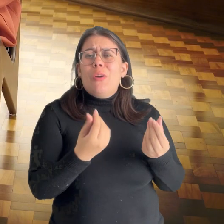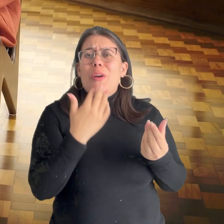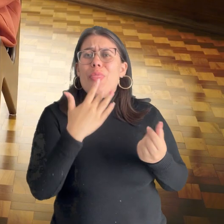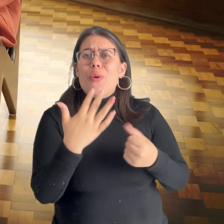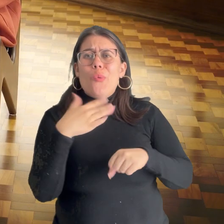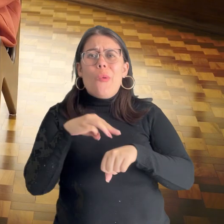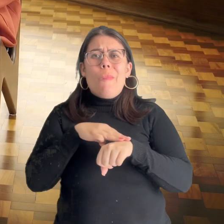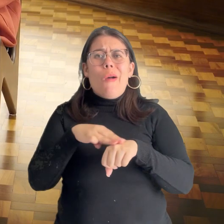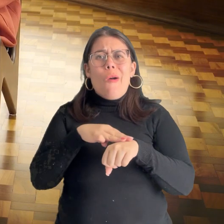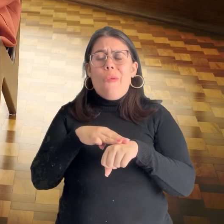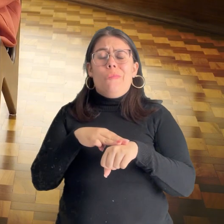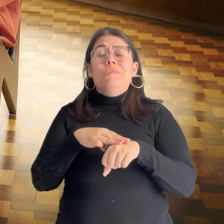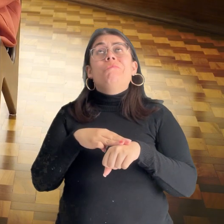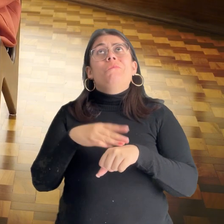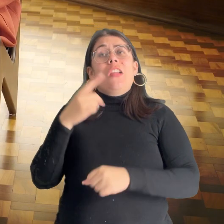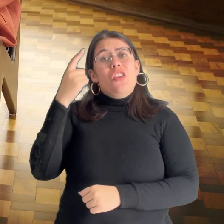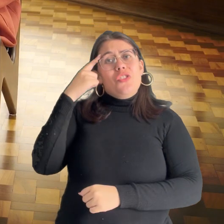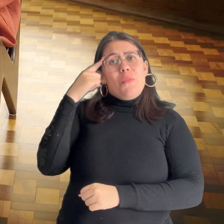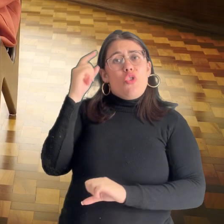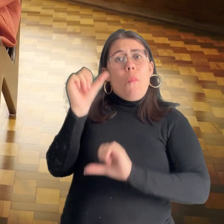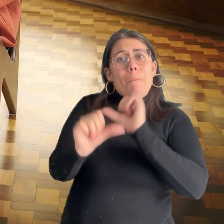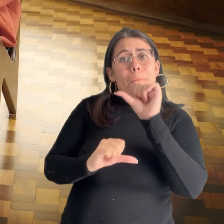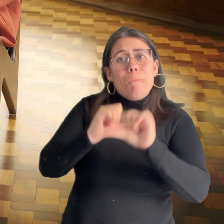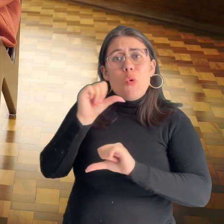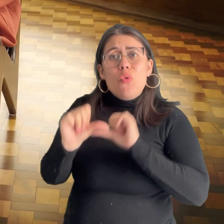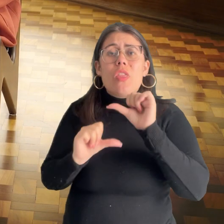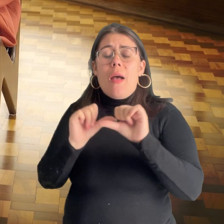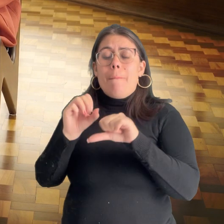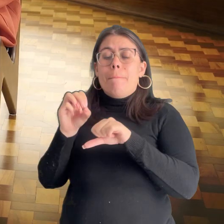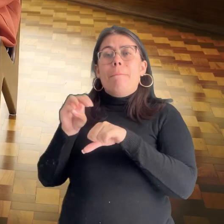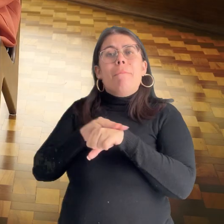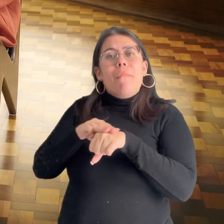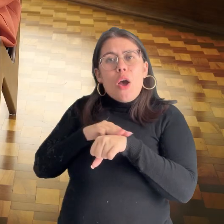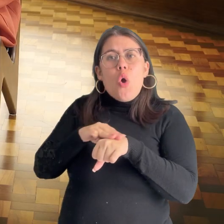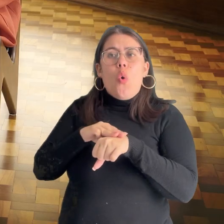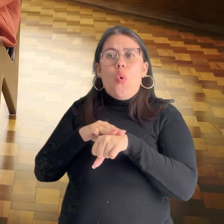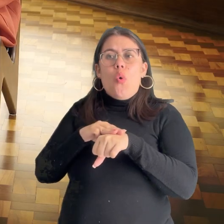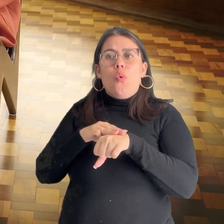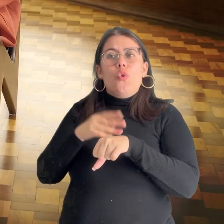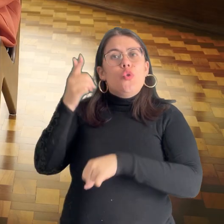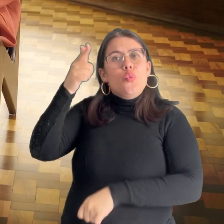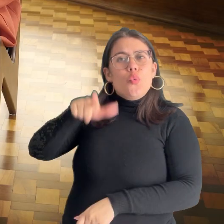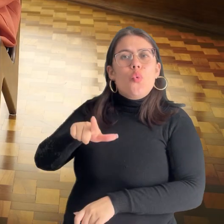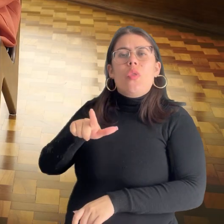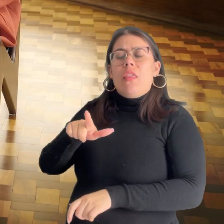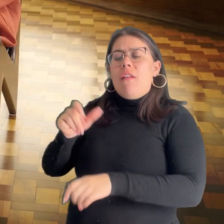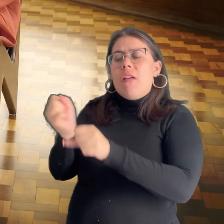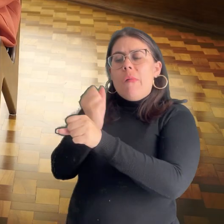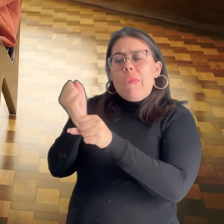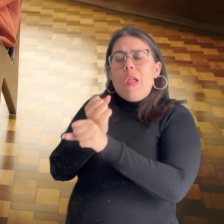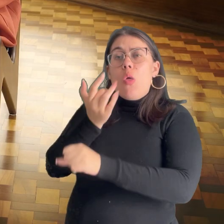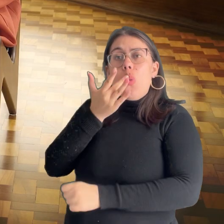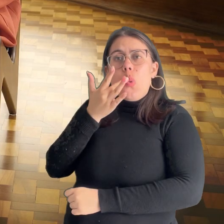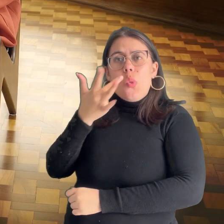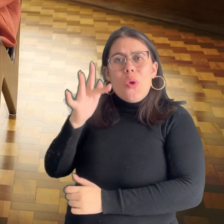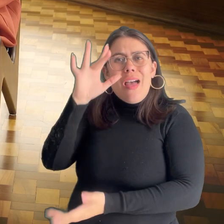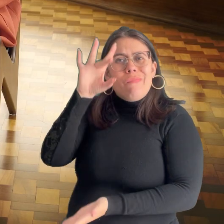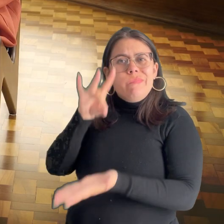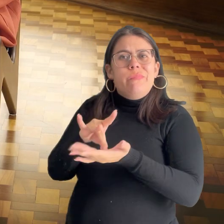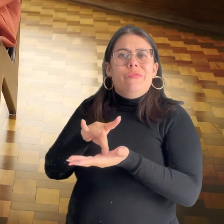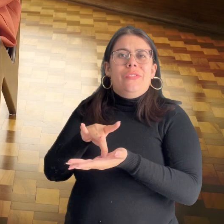de retirar todo o marrom dos anos 70 e fabricar o dourado original com a